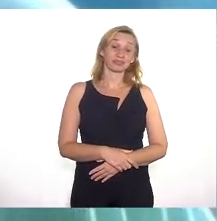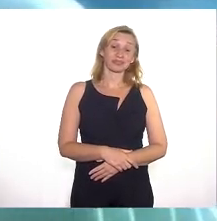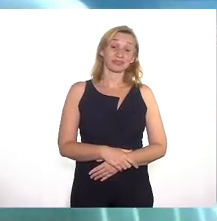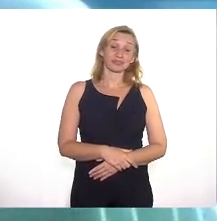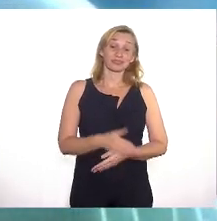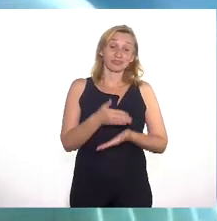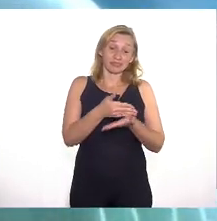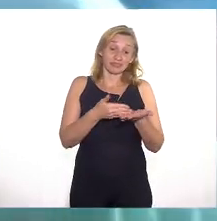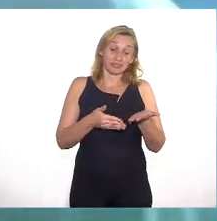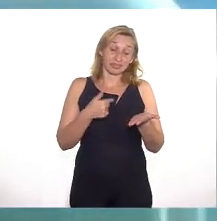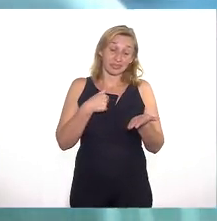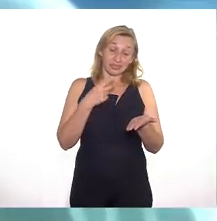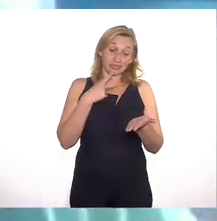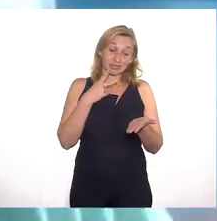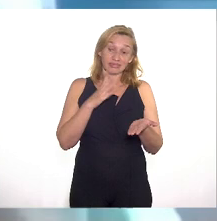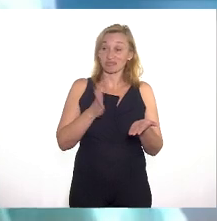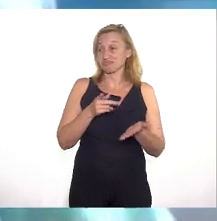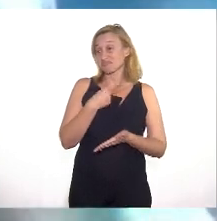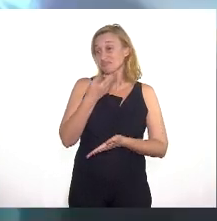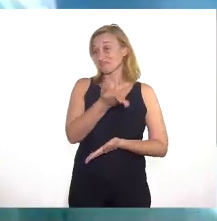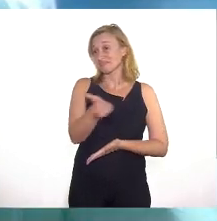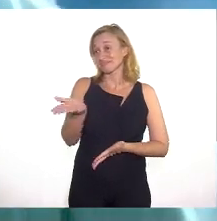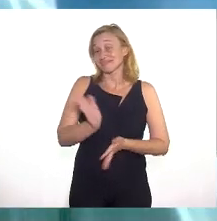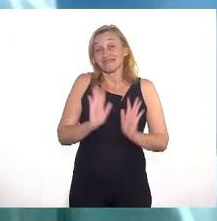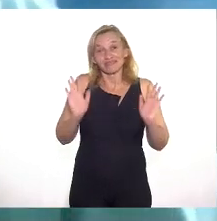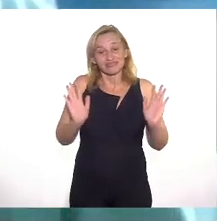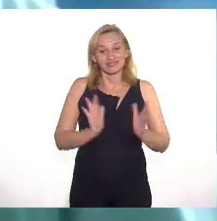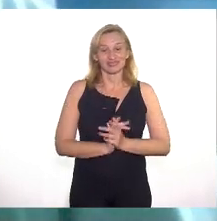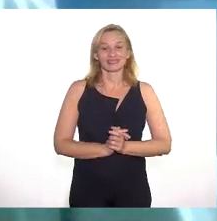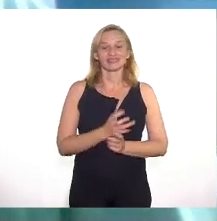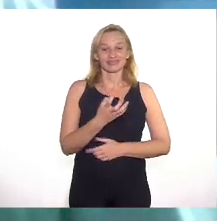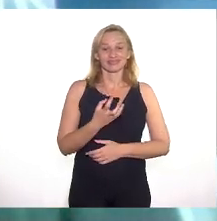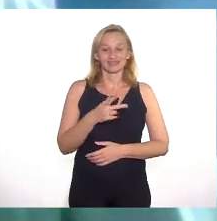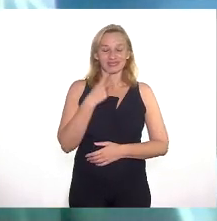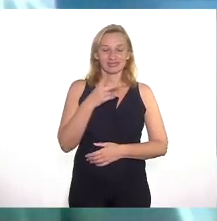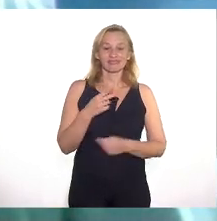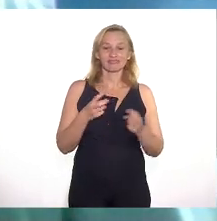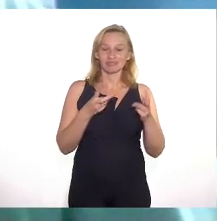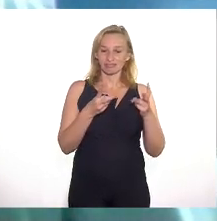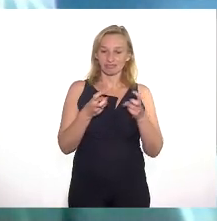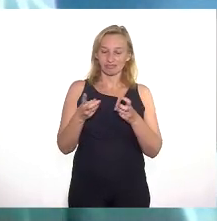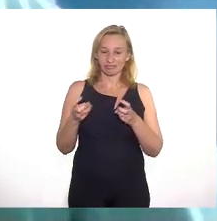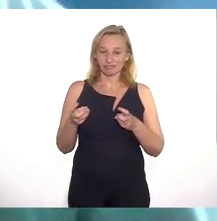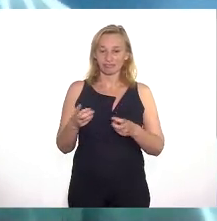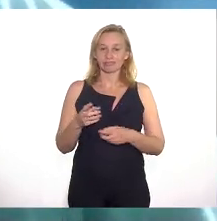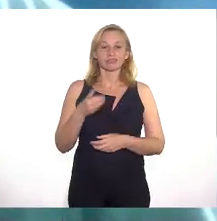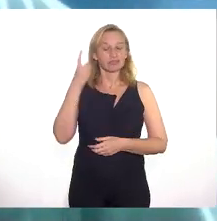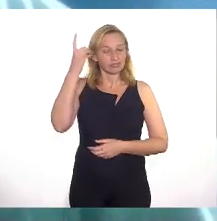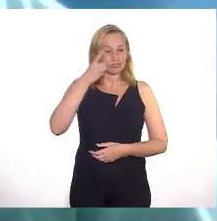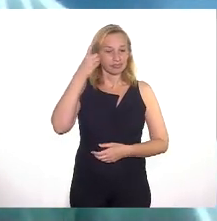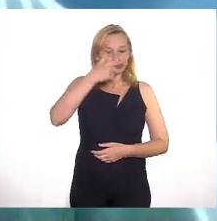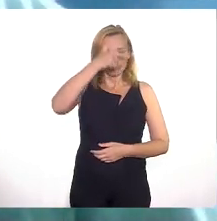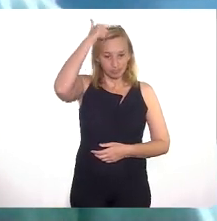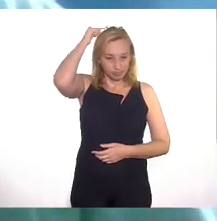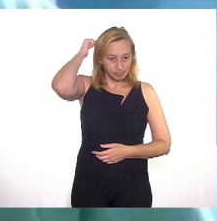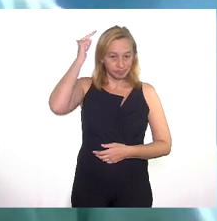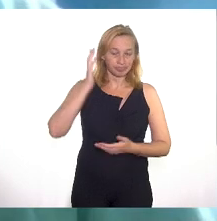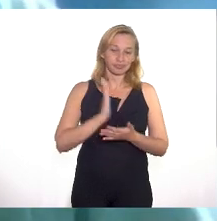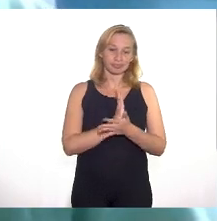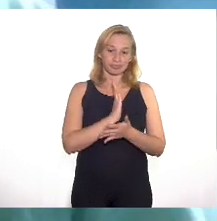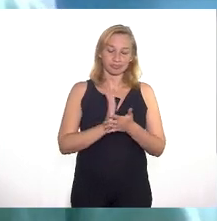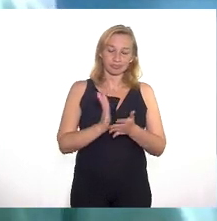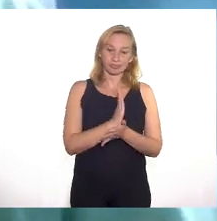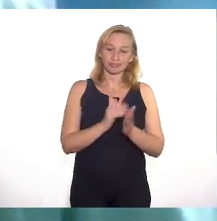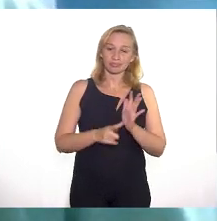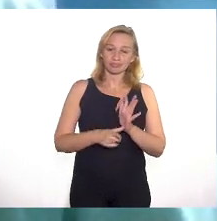metade do que eu ia falar já foi dito pelos meus colegas. Eu queria dizer que as observações que o Luiz Paulo fez, algumas até